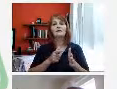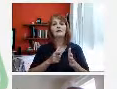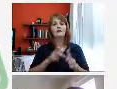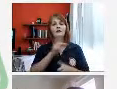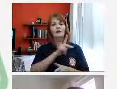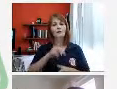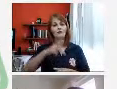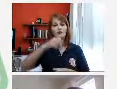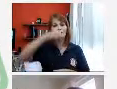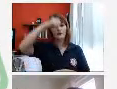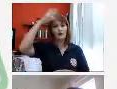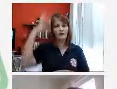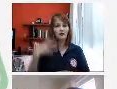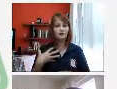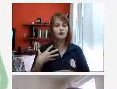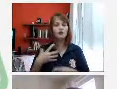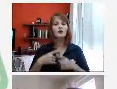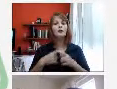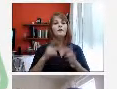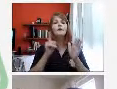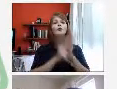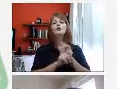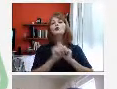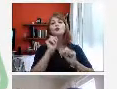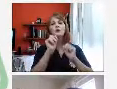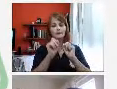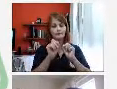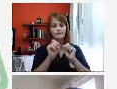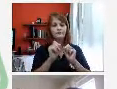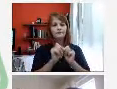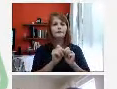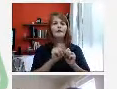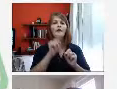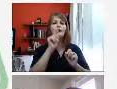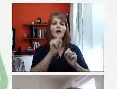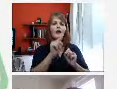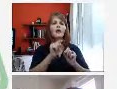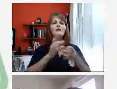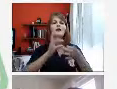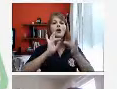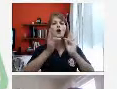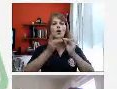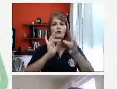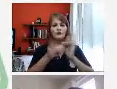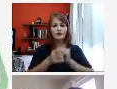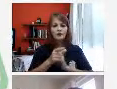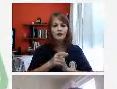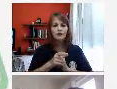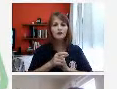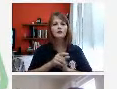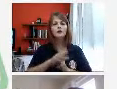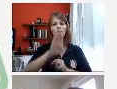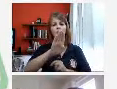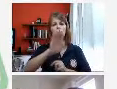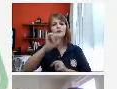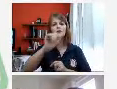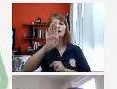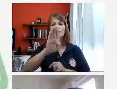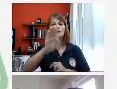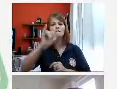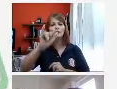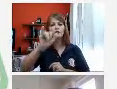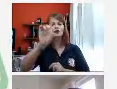professora Nete e pergunta o seguinte. Essas oficinas para o PIBID de Camaçari...